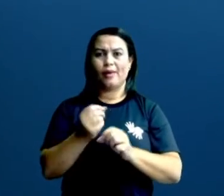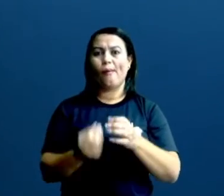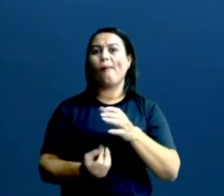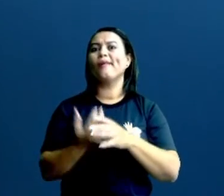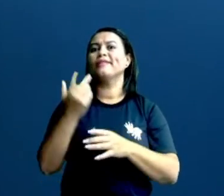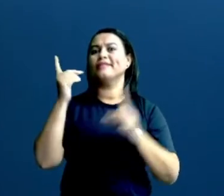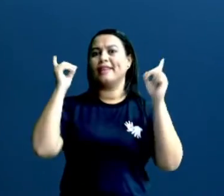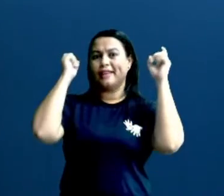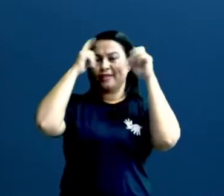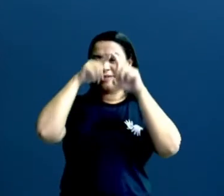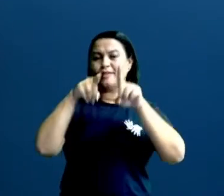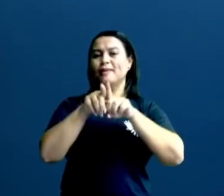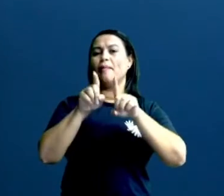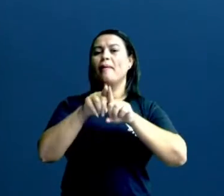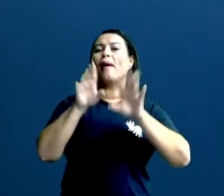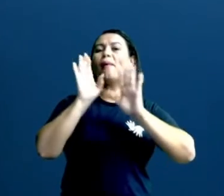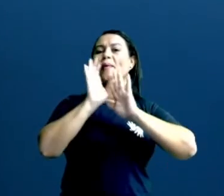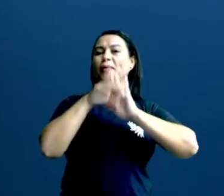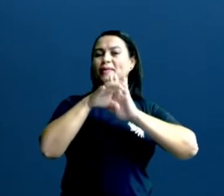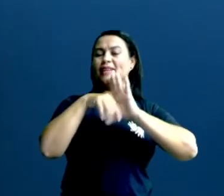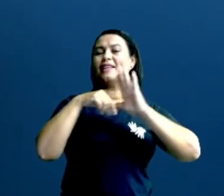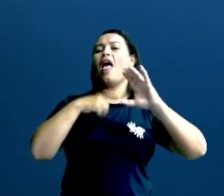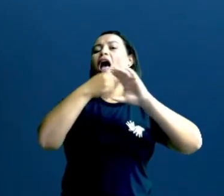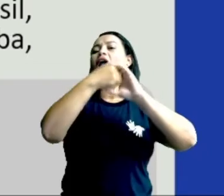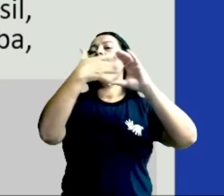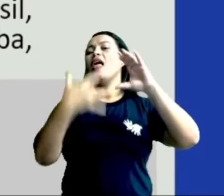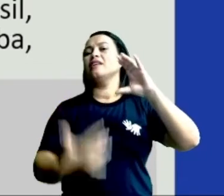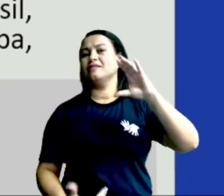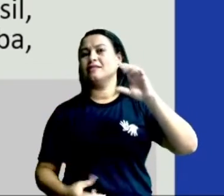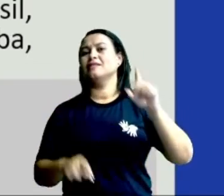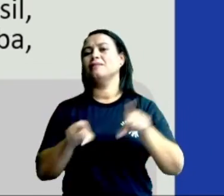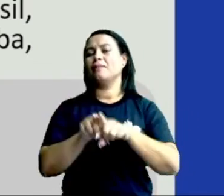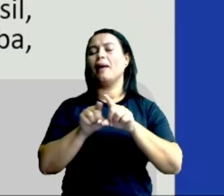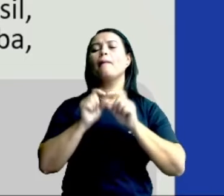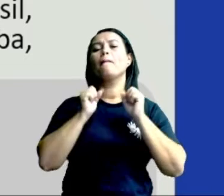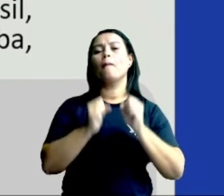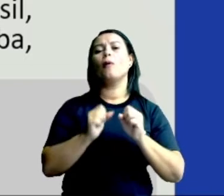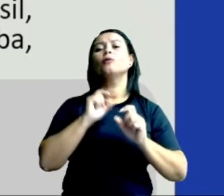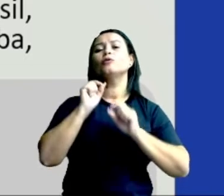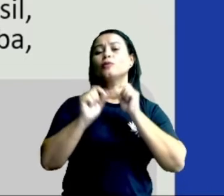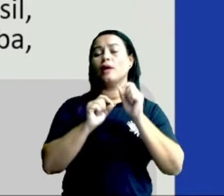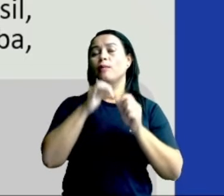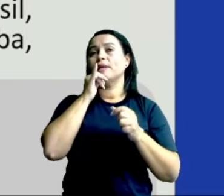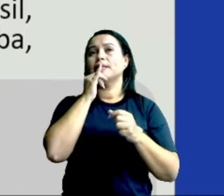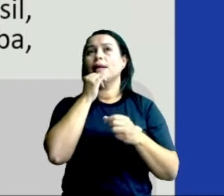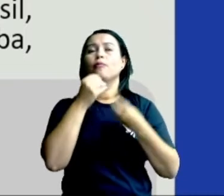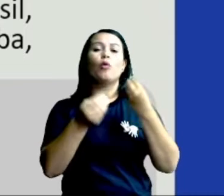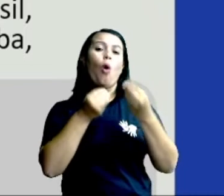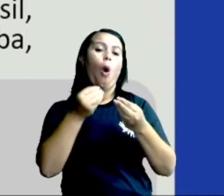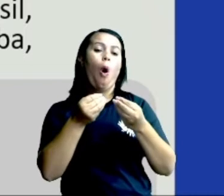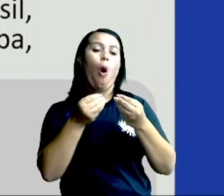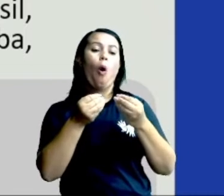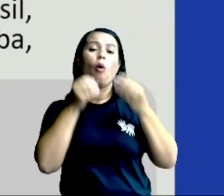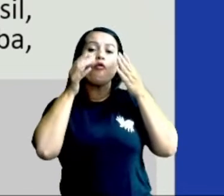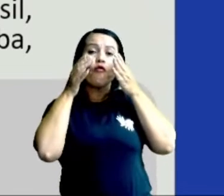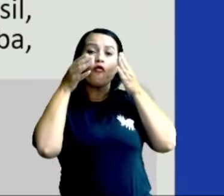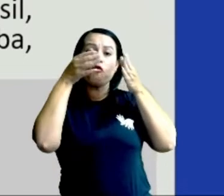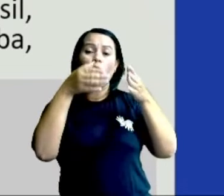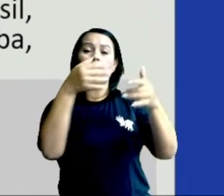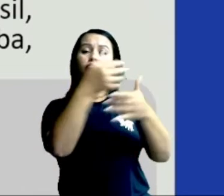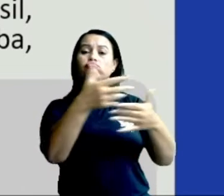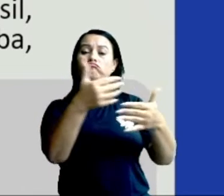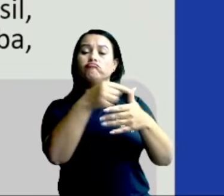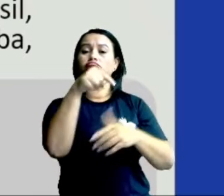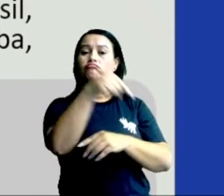cidade também tem inúmeras formas de classificar. A gente pode classificar a partir da função daquela cidade, né? Ou